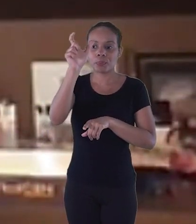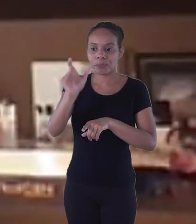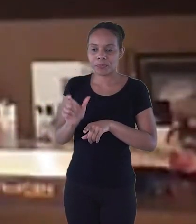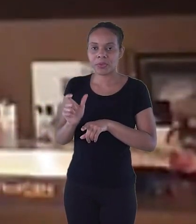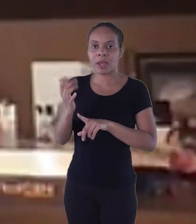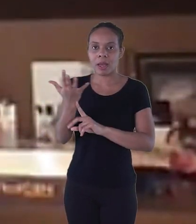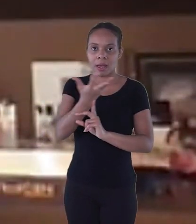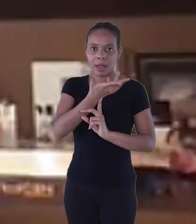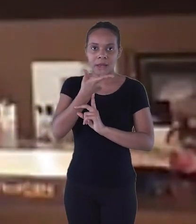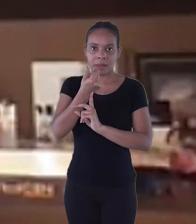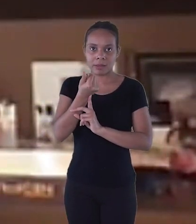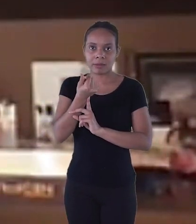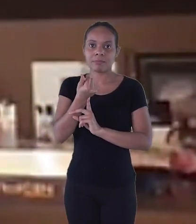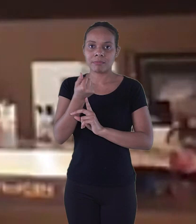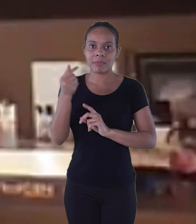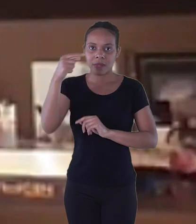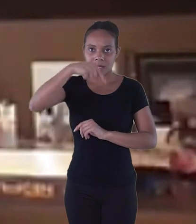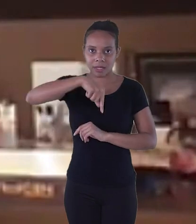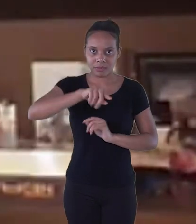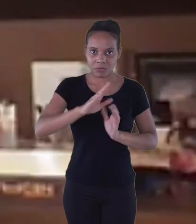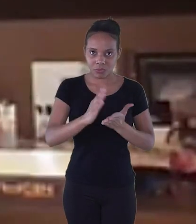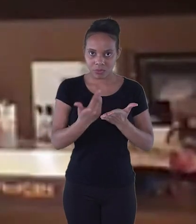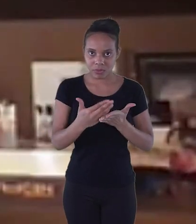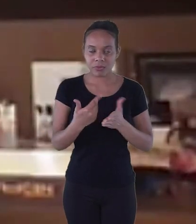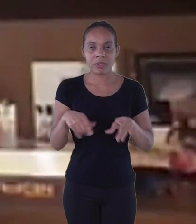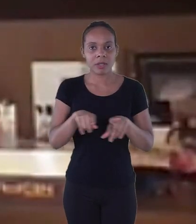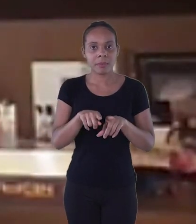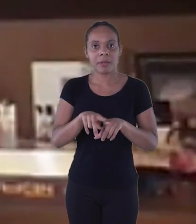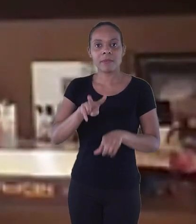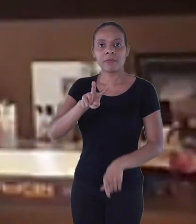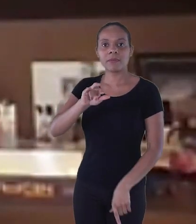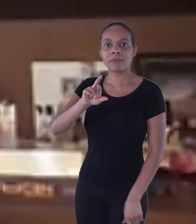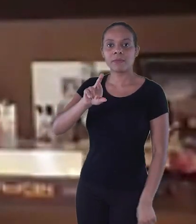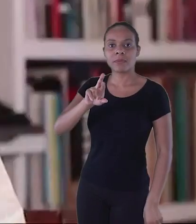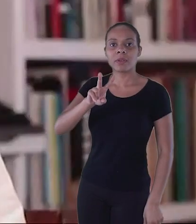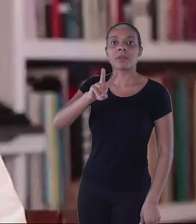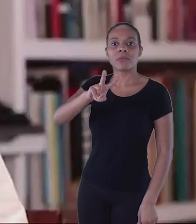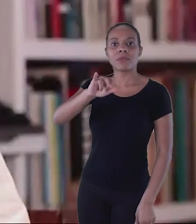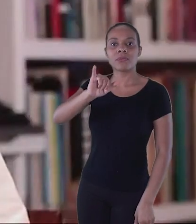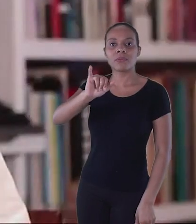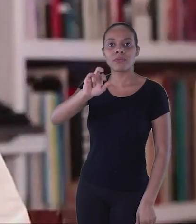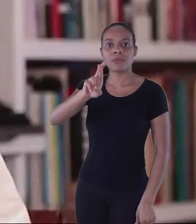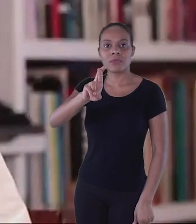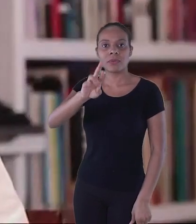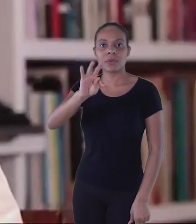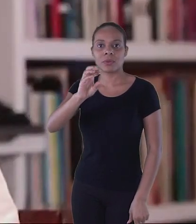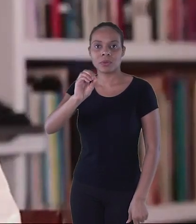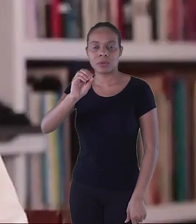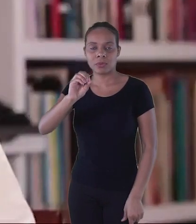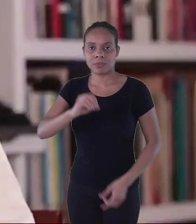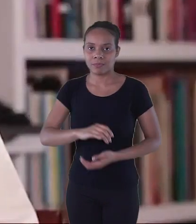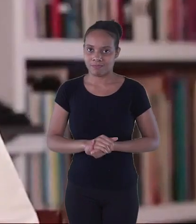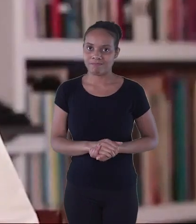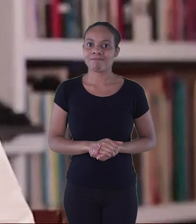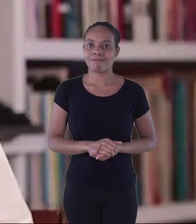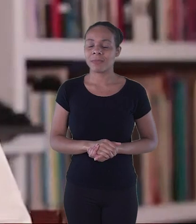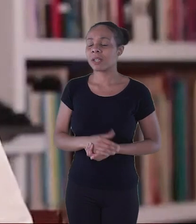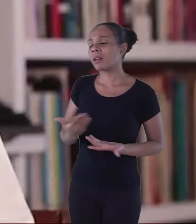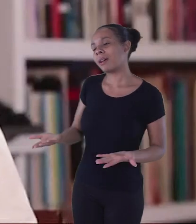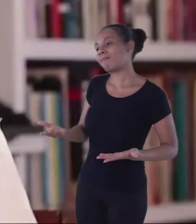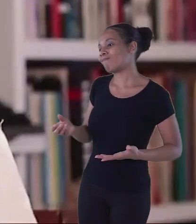impressionantes. E o miolo é o Victor Burton. Victor né, Burton. que foi uma... Claro que tinha que ser o Victor Burton, não precisa falar mais nada,